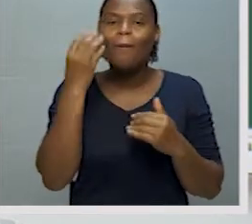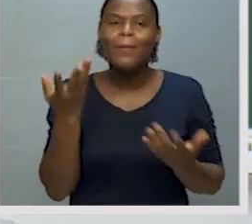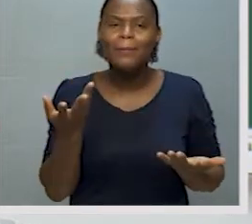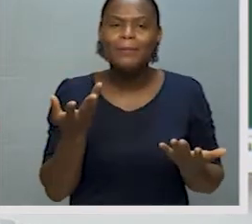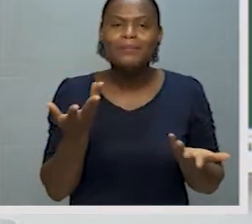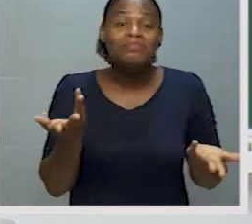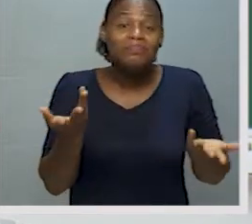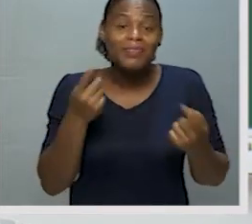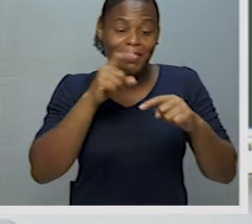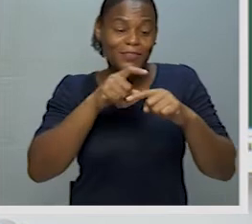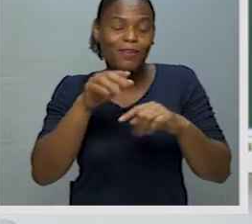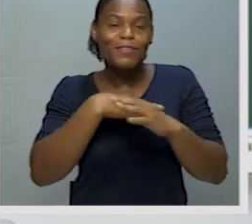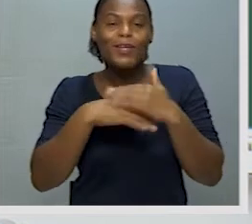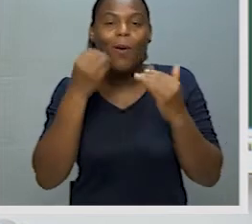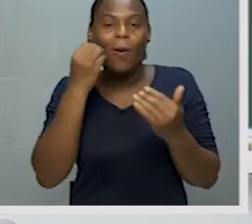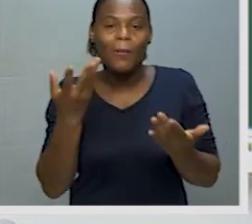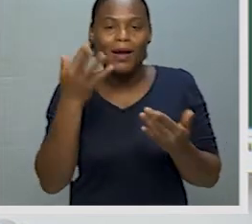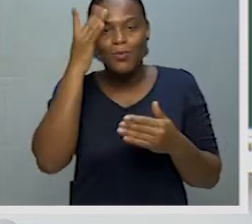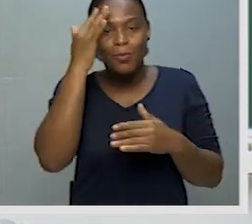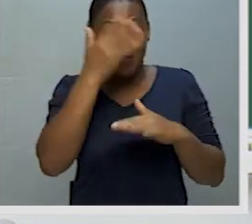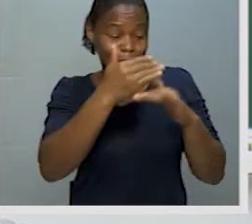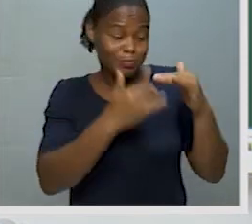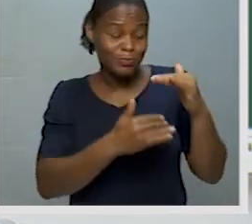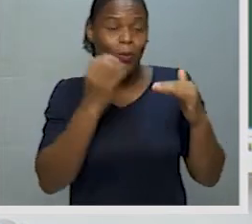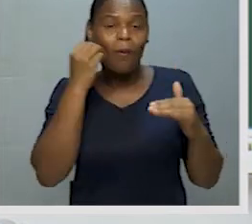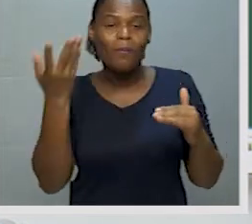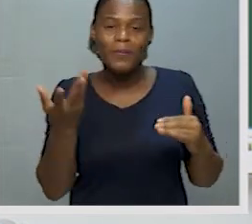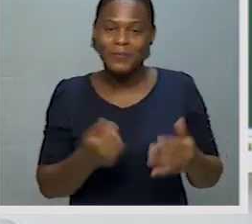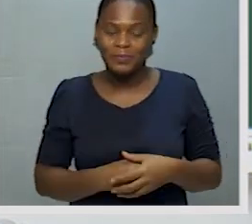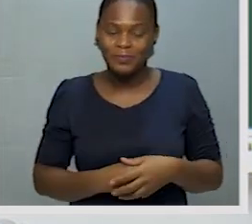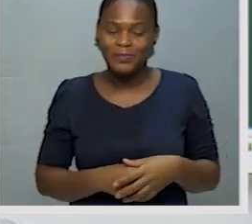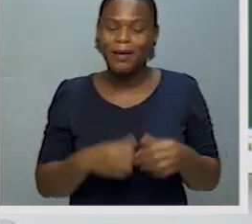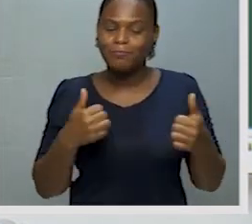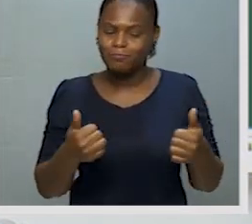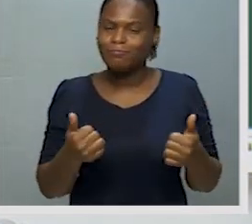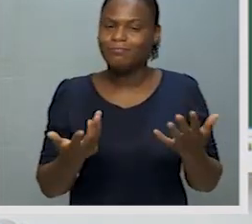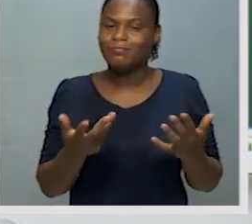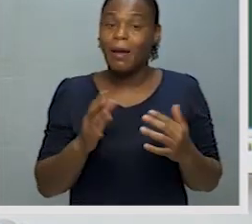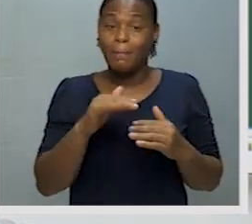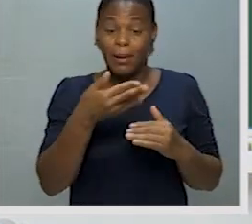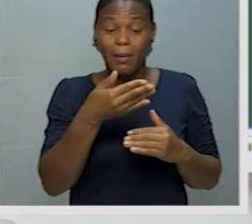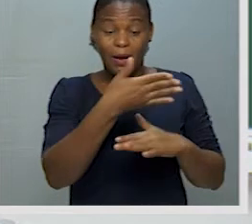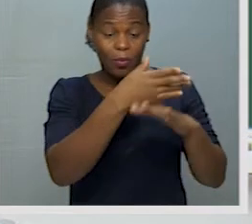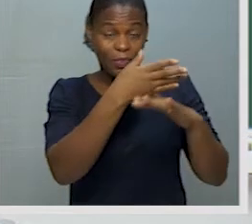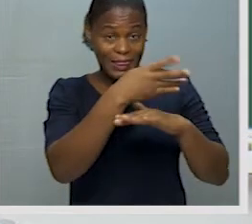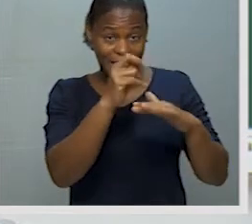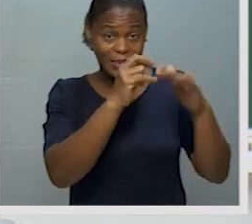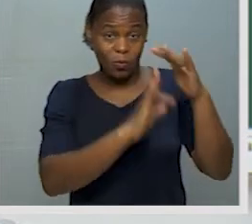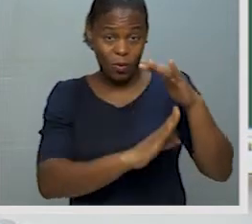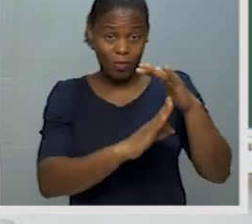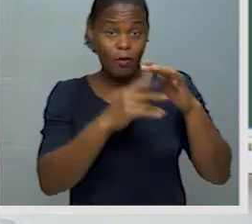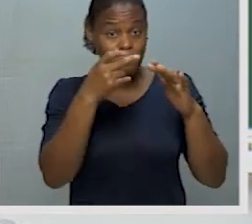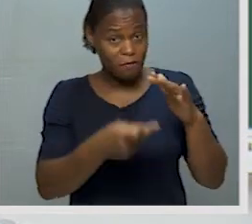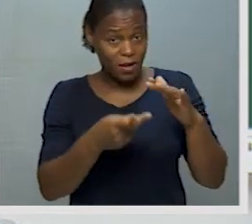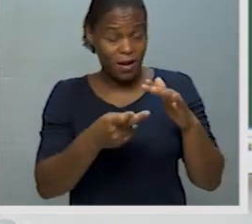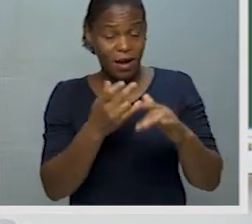Como é que se faz para fazer uma divisão de números fracionários? Exatamente. A primeira fração